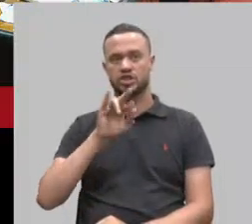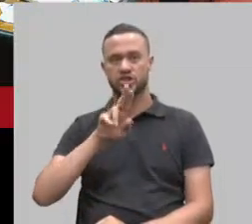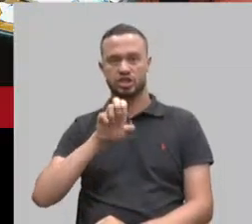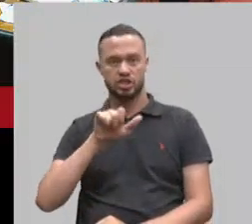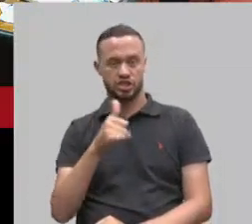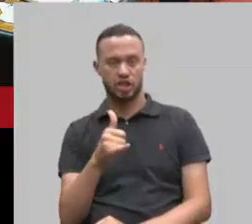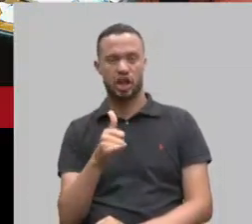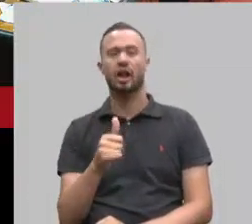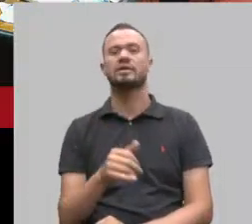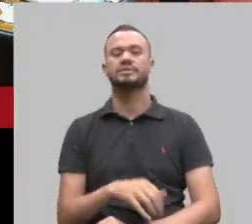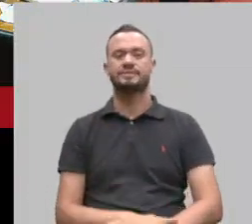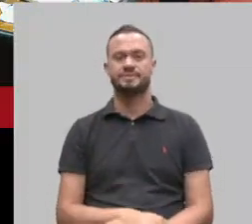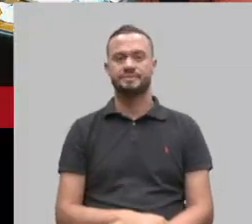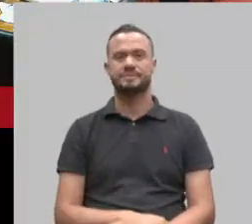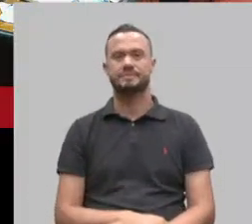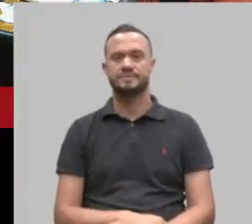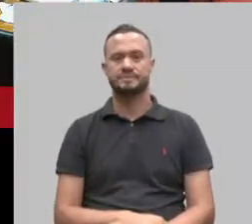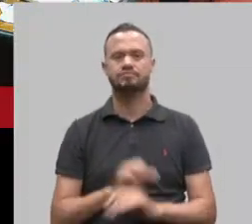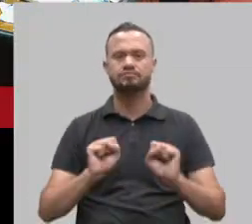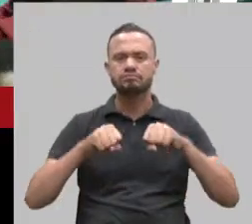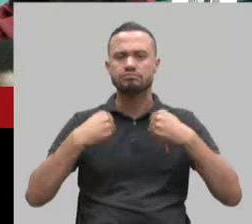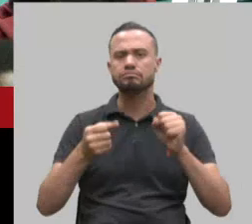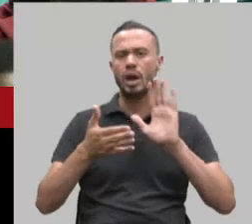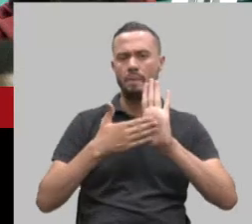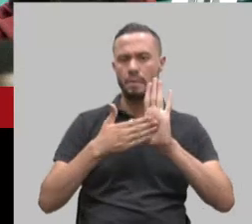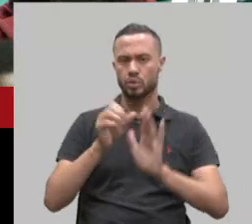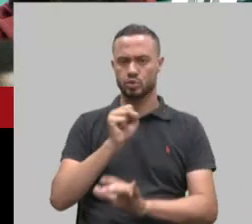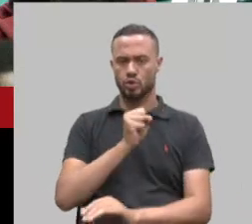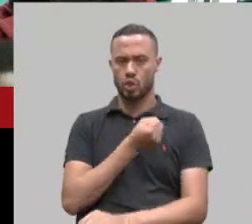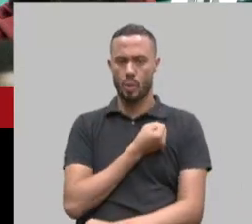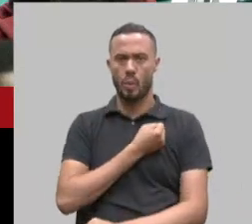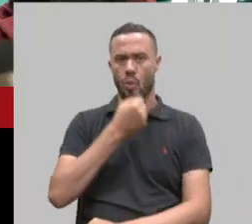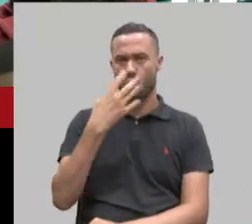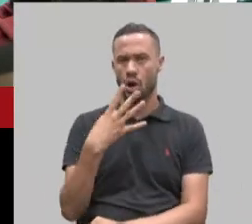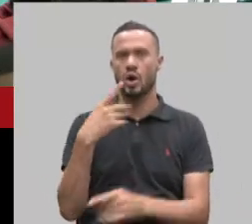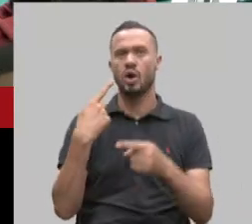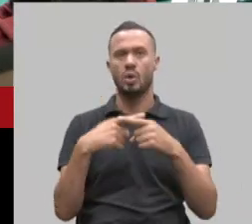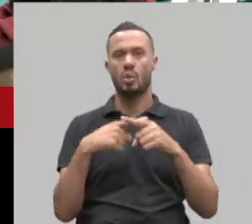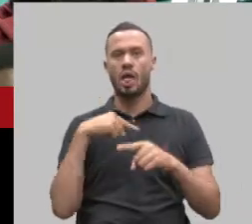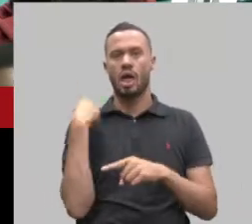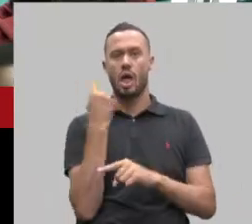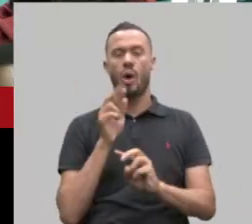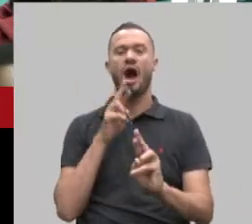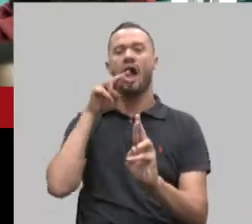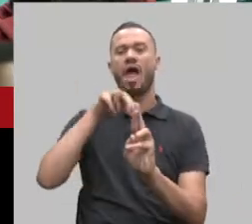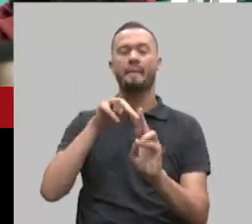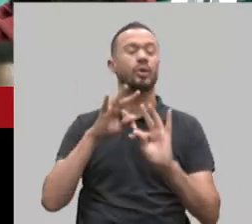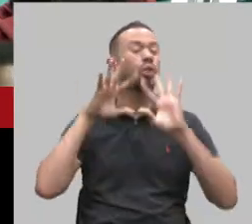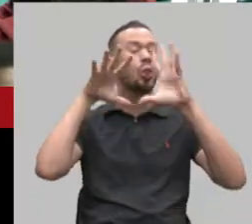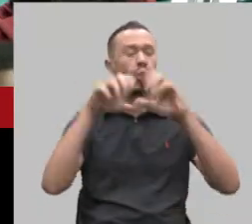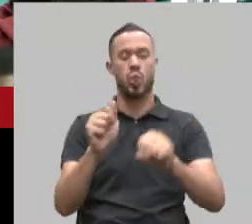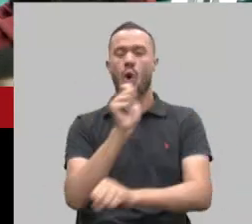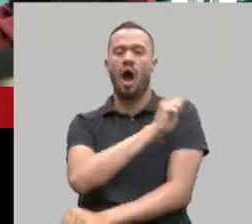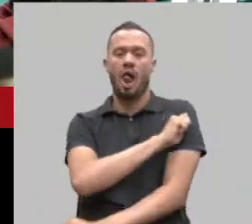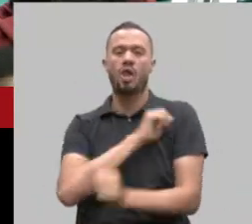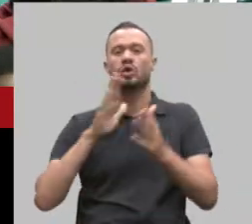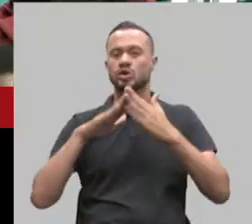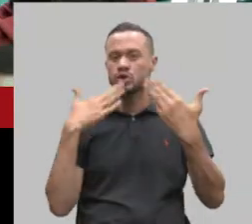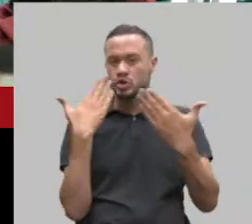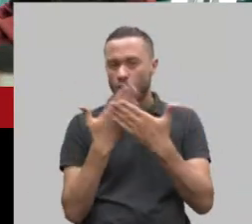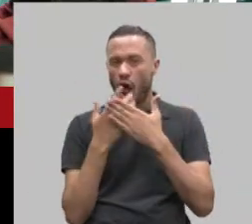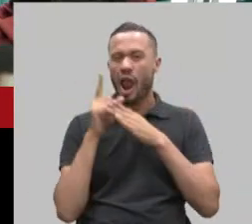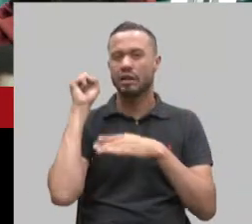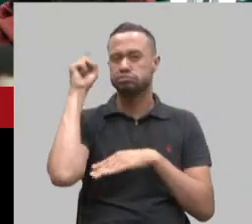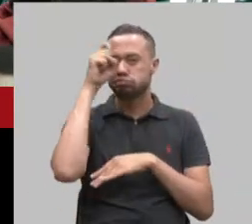Corinto eu venho defender essa proposta quro e eu venho aqui representando a todos os alunos de escola que realmente estão com a situação precária e